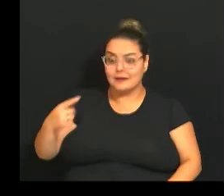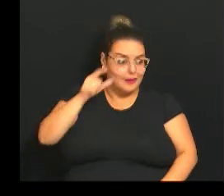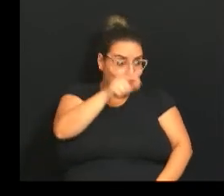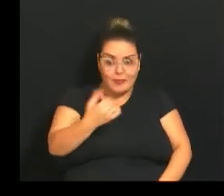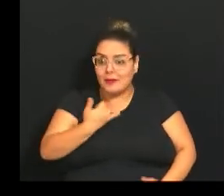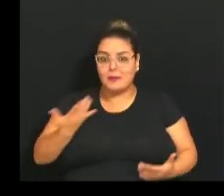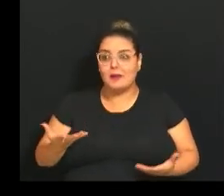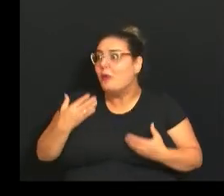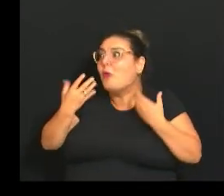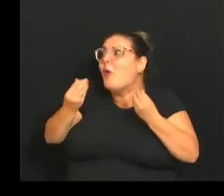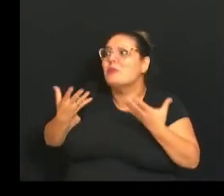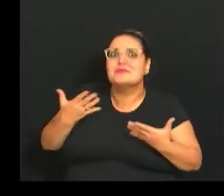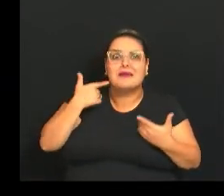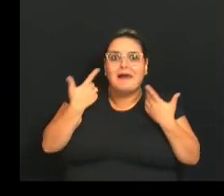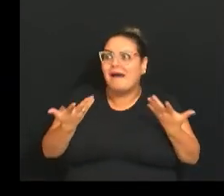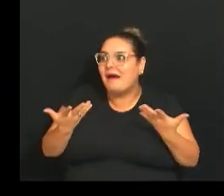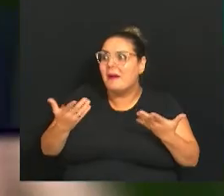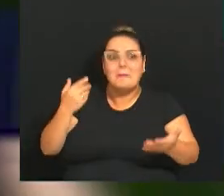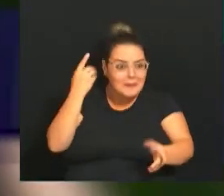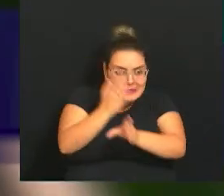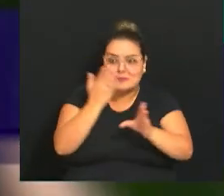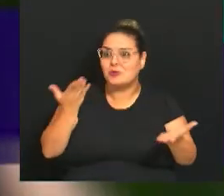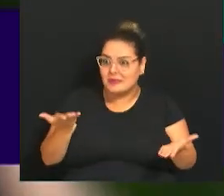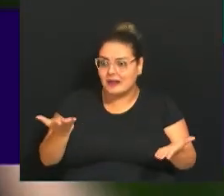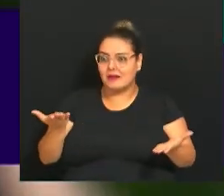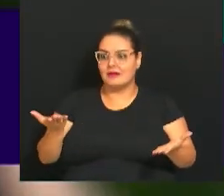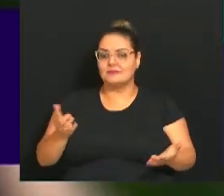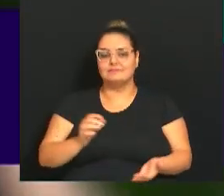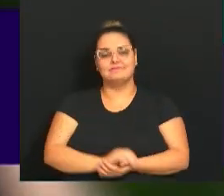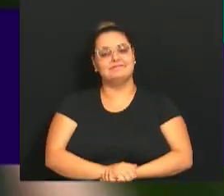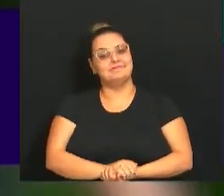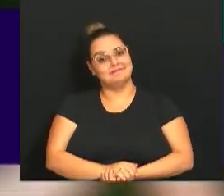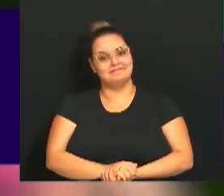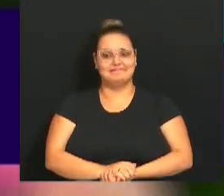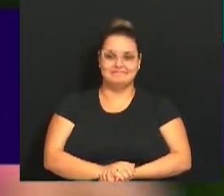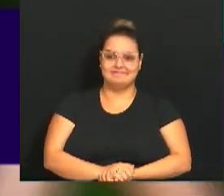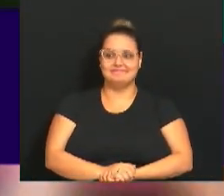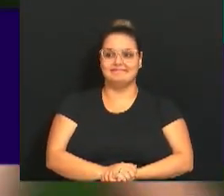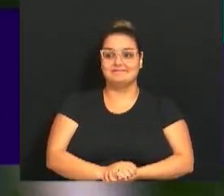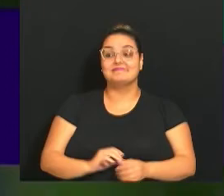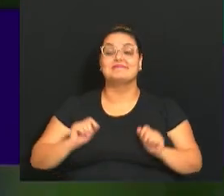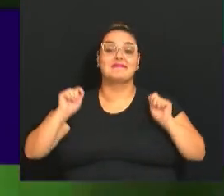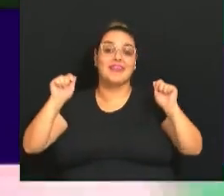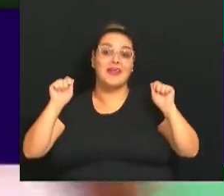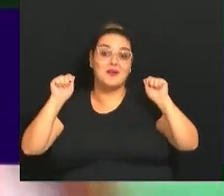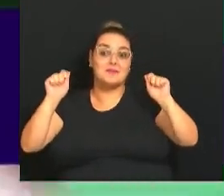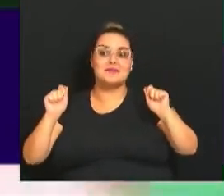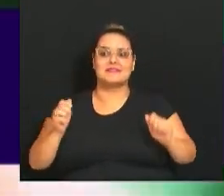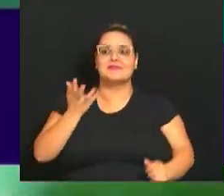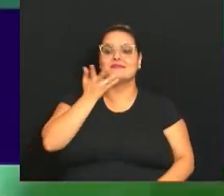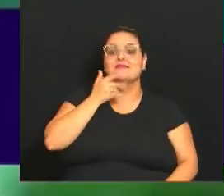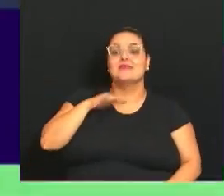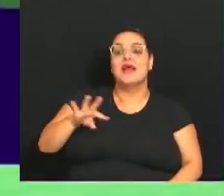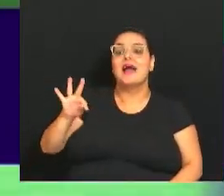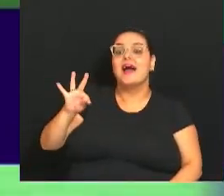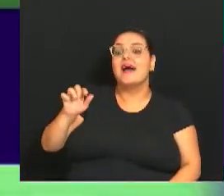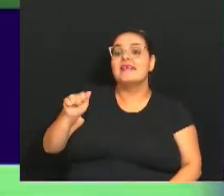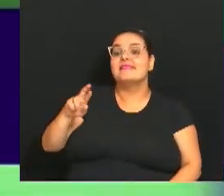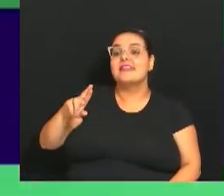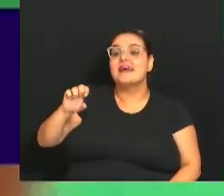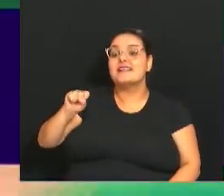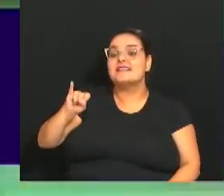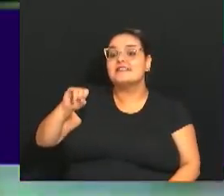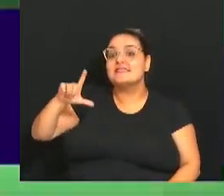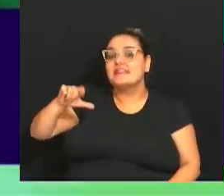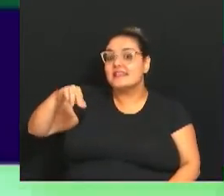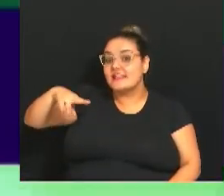quer que eu fique? A gente tem que achar o bebê antes dela chegar, né? Tem animação para as crianças. A pequena Tarsilinha tem apenas 8